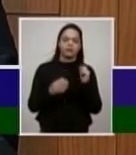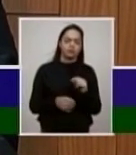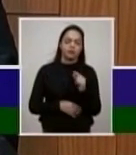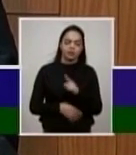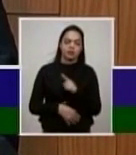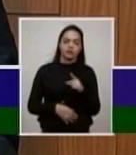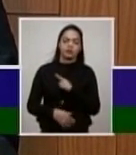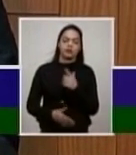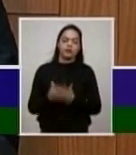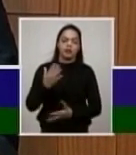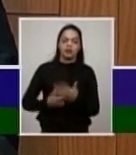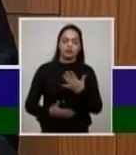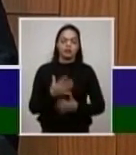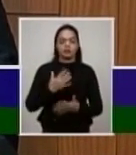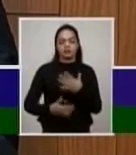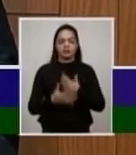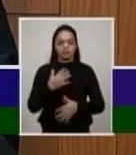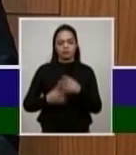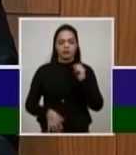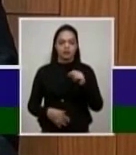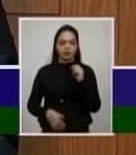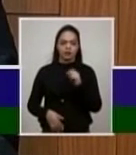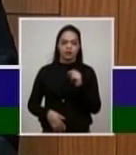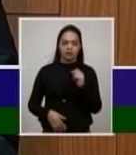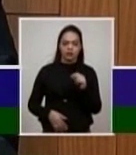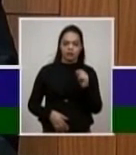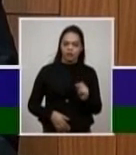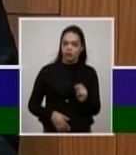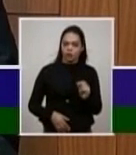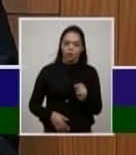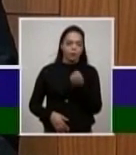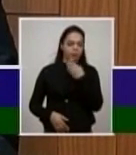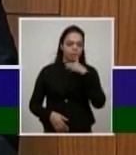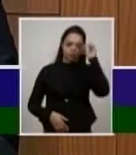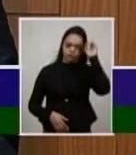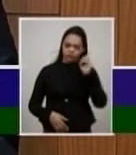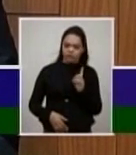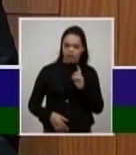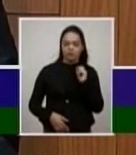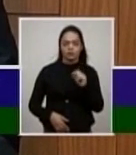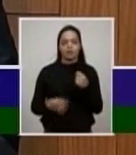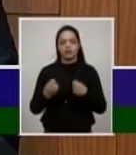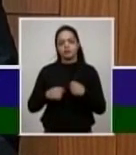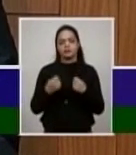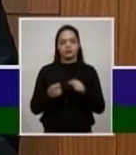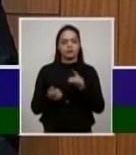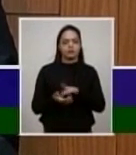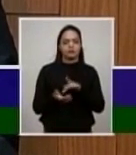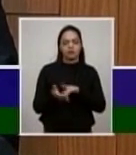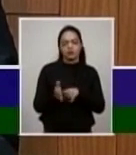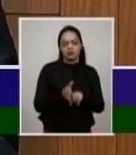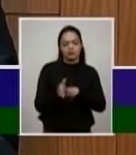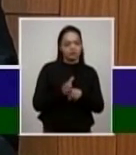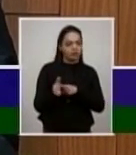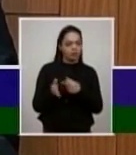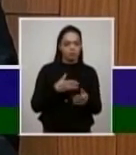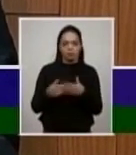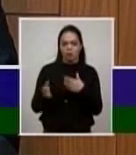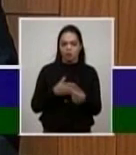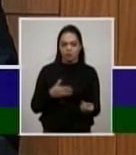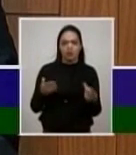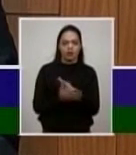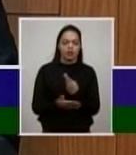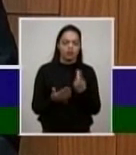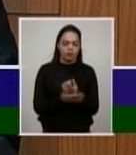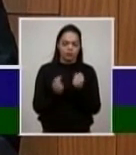sendo impedido a fumaça do bom direito e do sentido que se deva realmente averiguar qualquer foco de